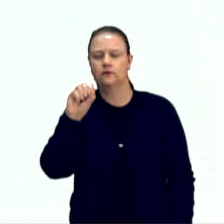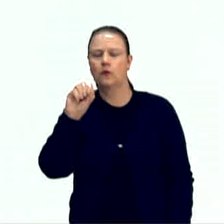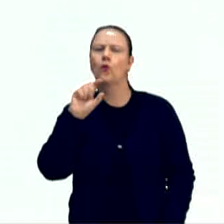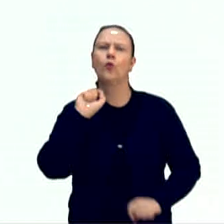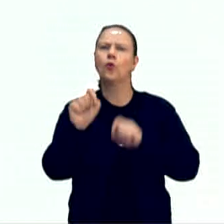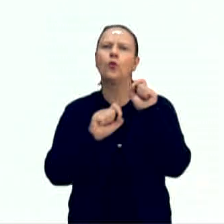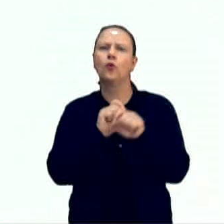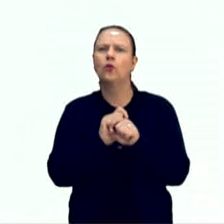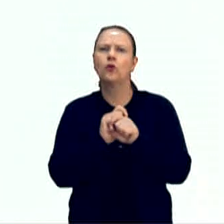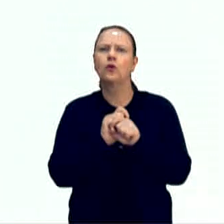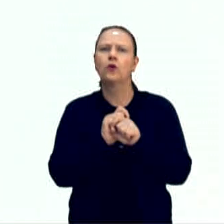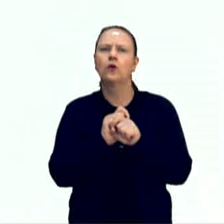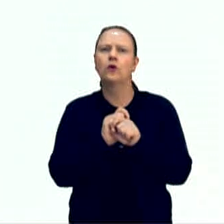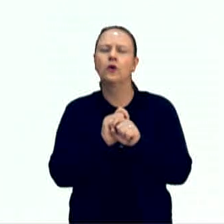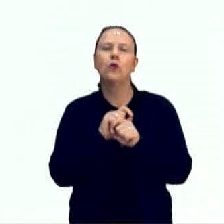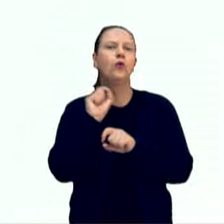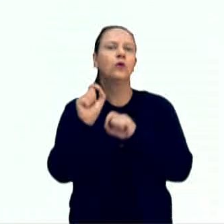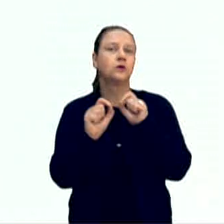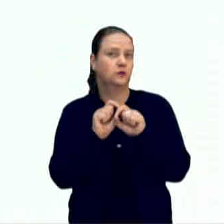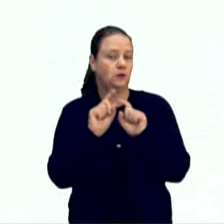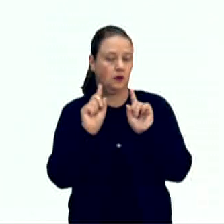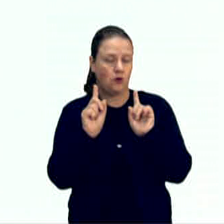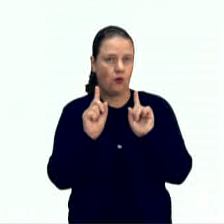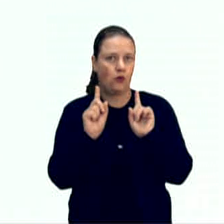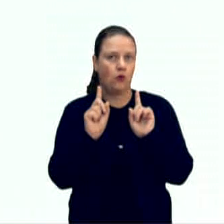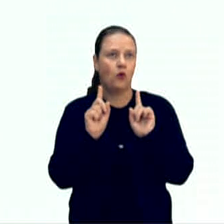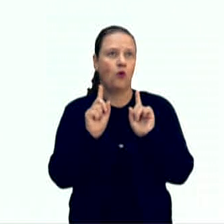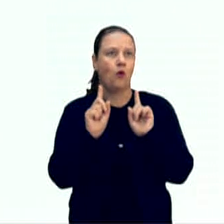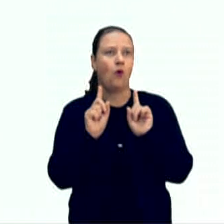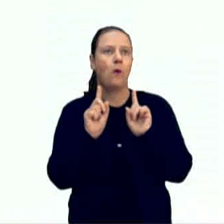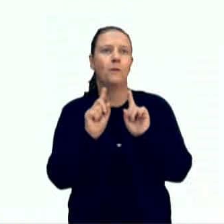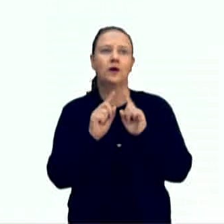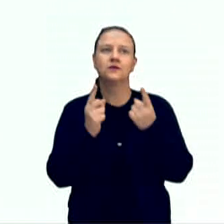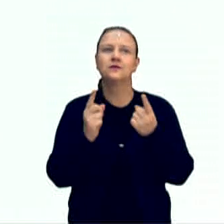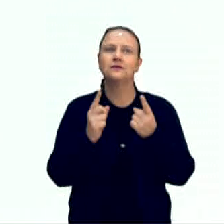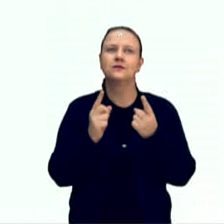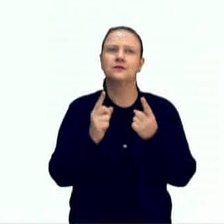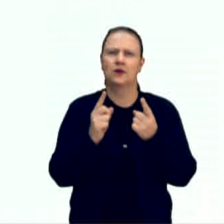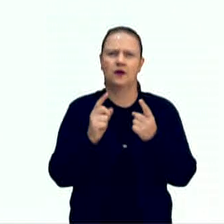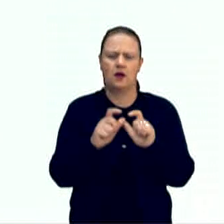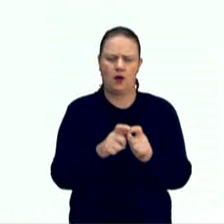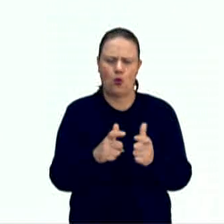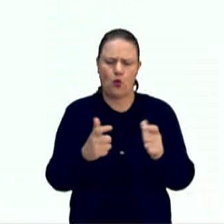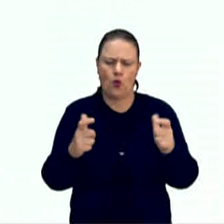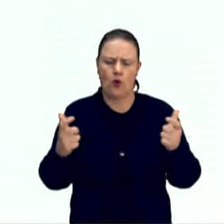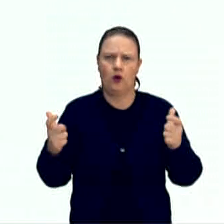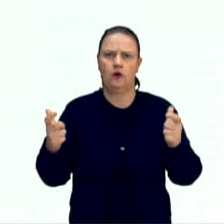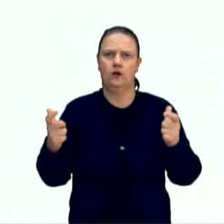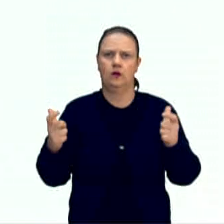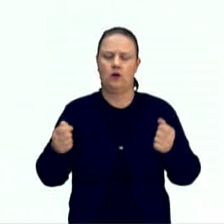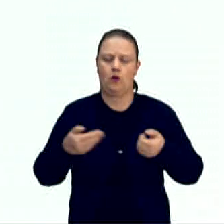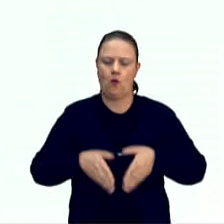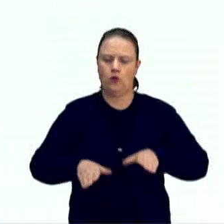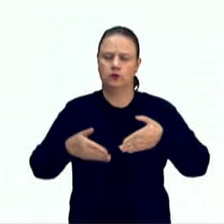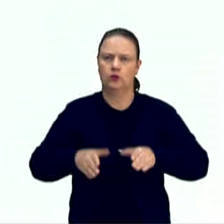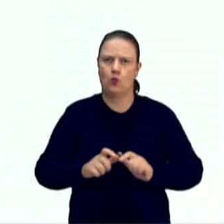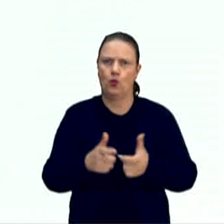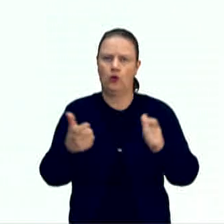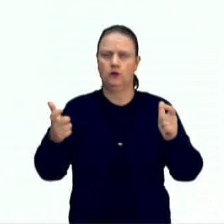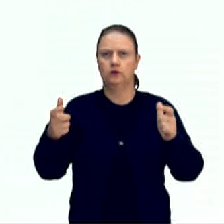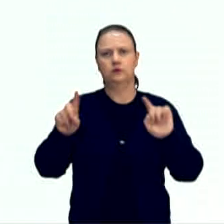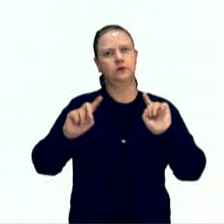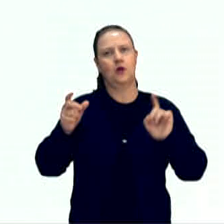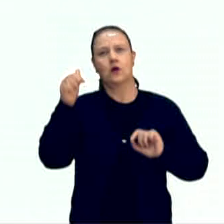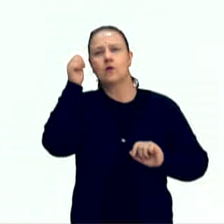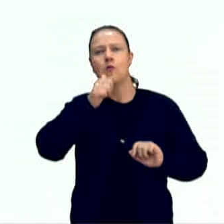transição, está em passagem demográfica. Sim, isso está certo, mas não houve aumento da taxa de natalidade. Com a inserção da mulher no